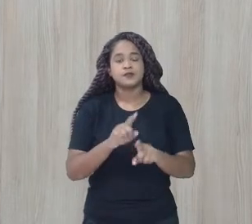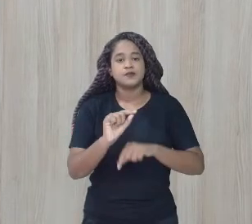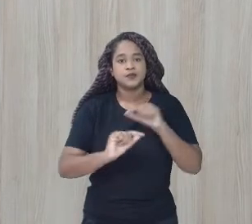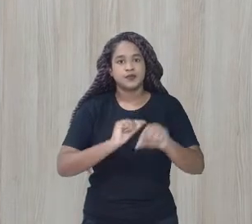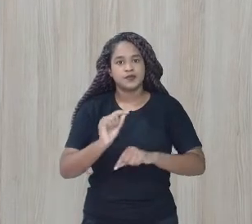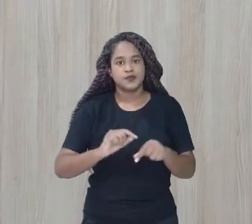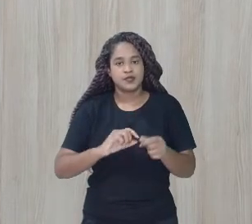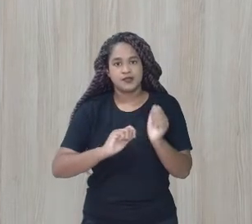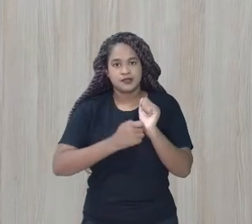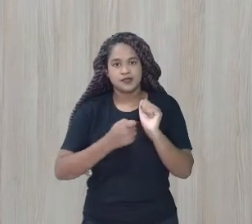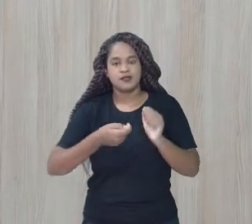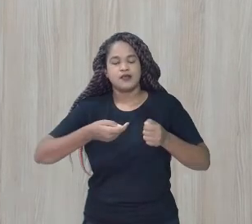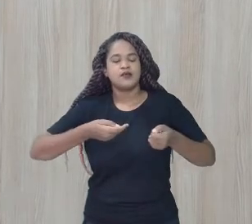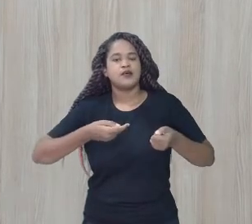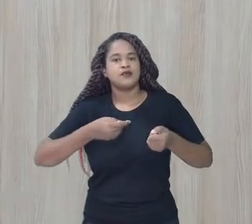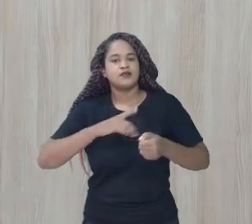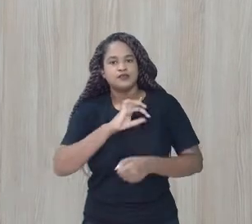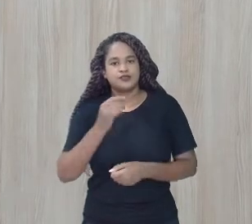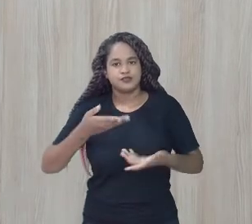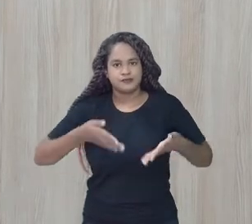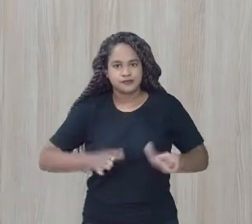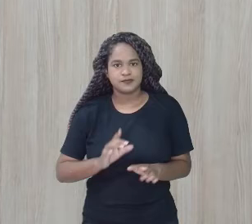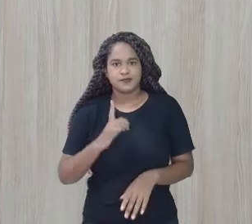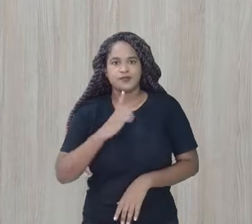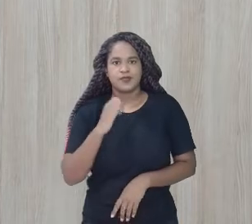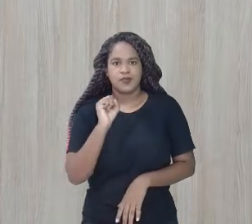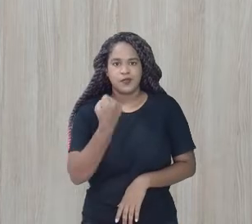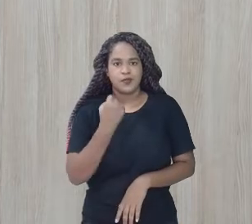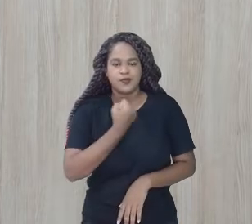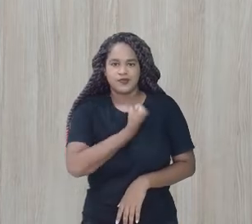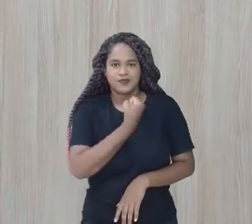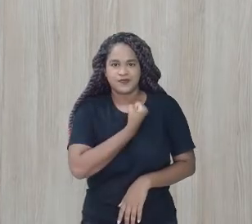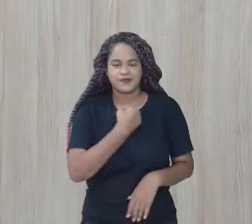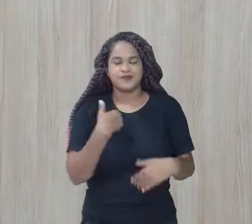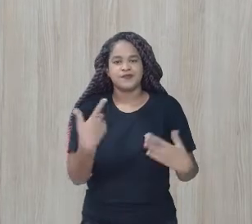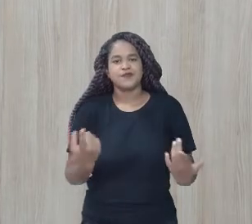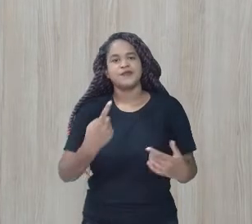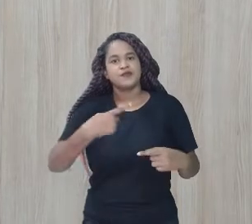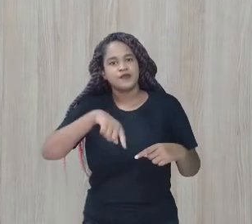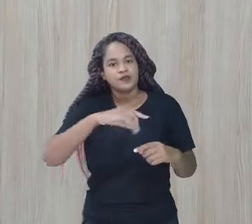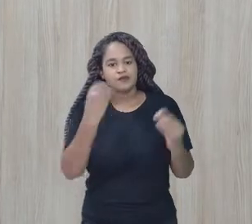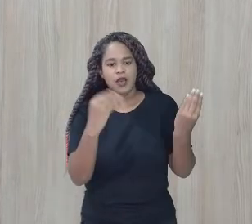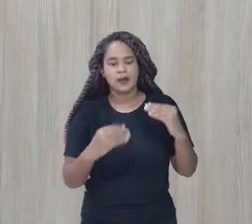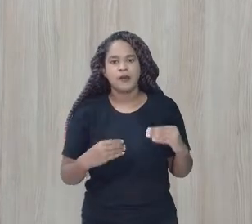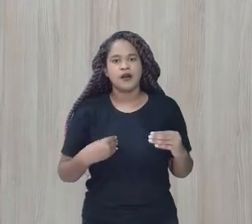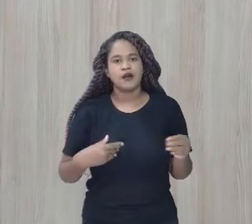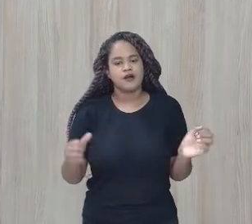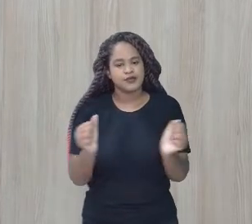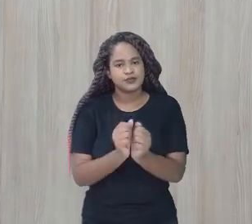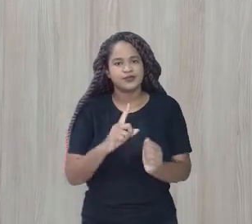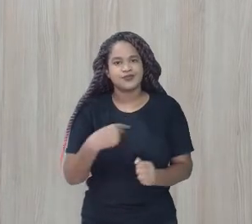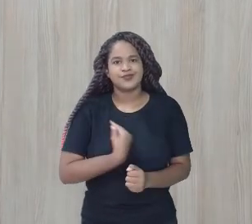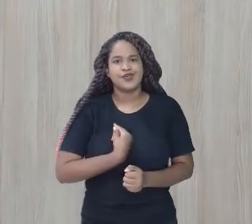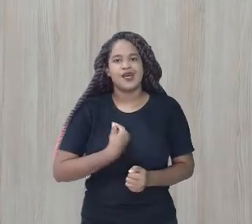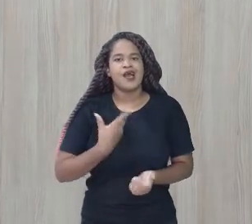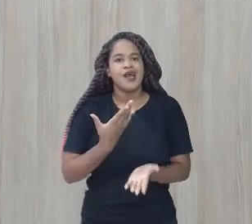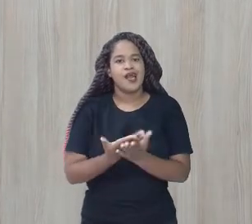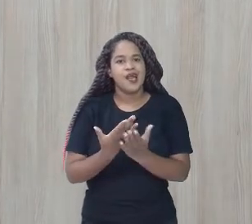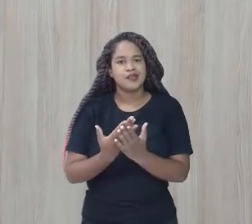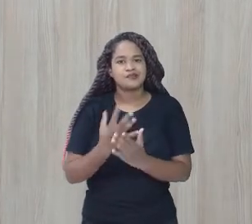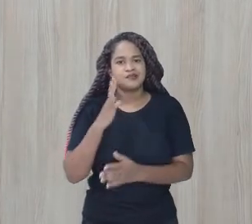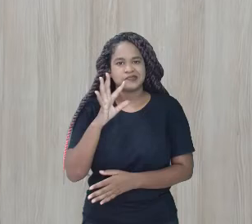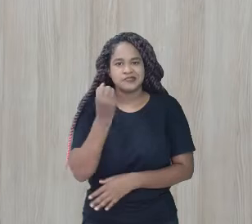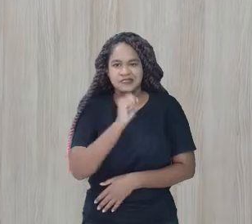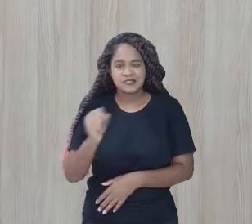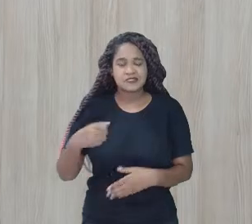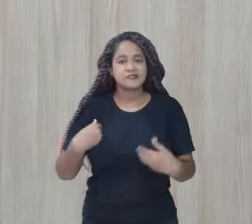8 dígitos para a senha, tá certo? Então, verifica aí o processo e se junta com a gente para fazer uma aula massa, né? Hoje, quem